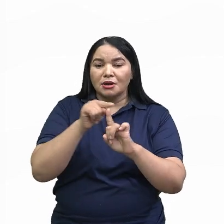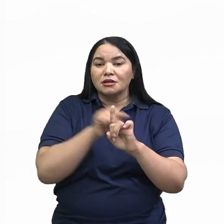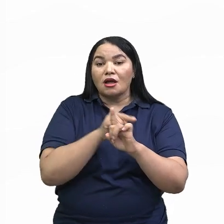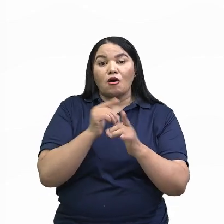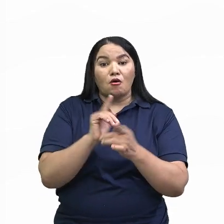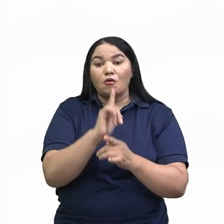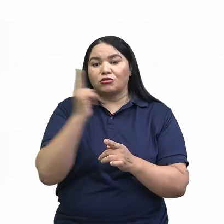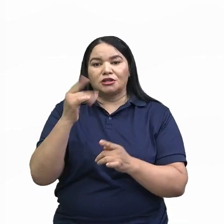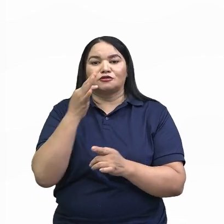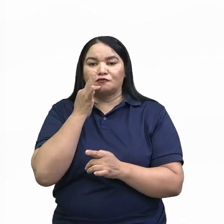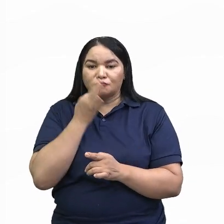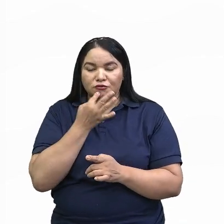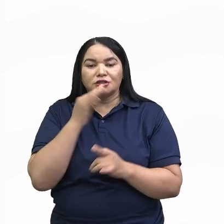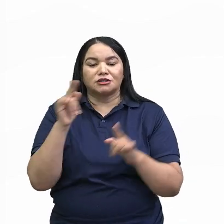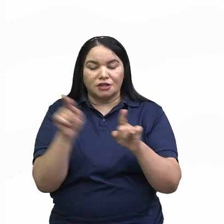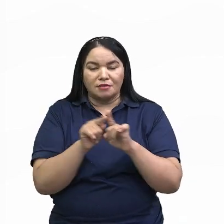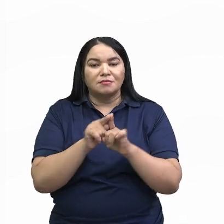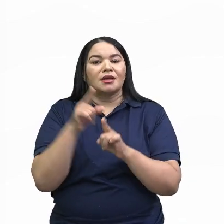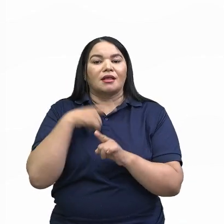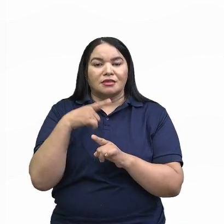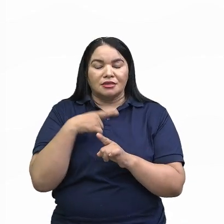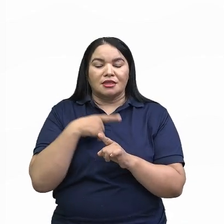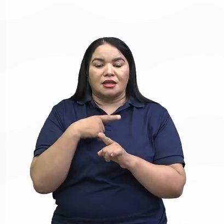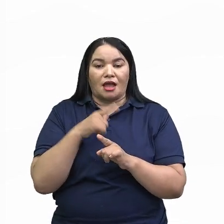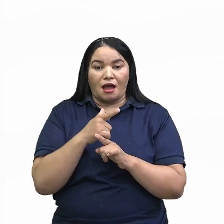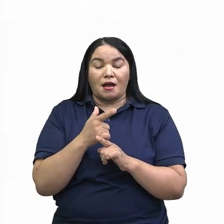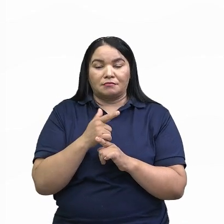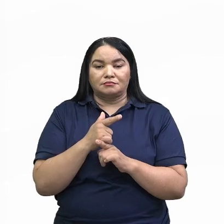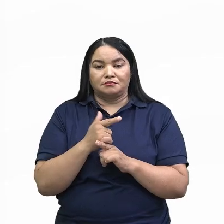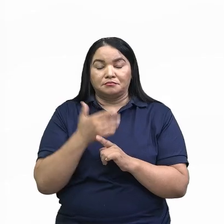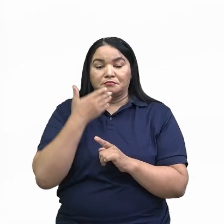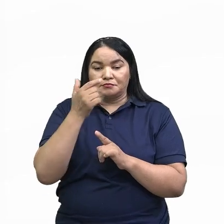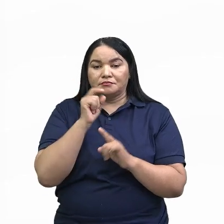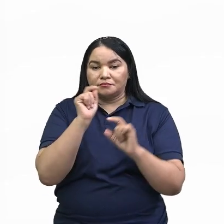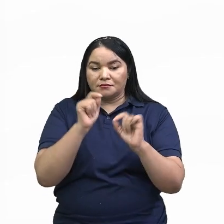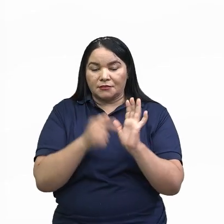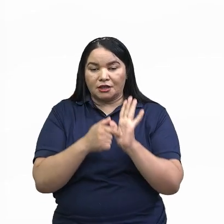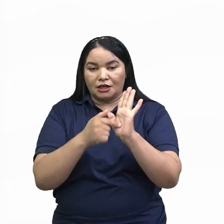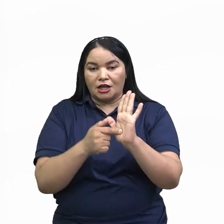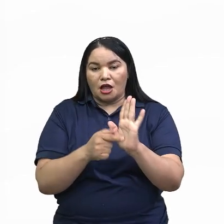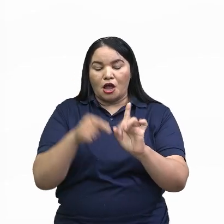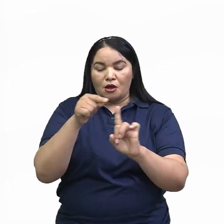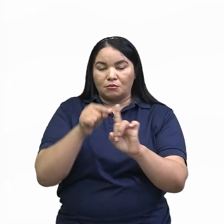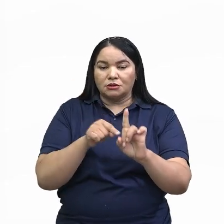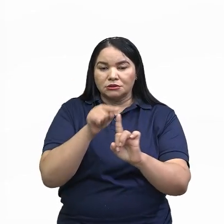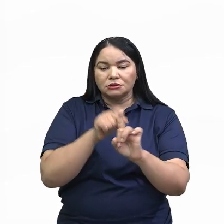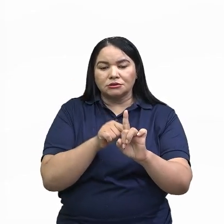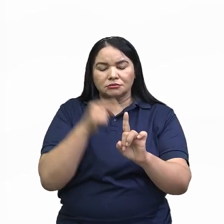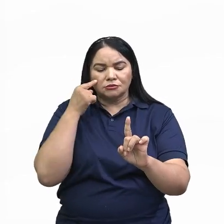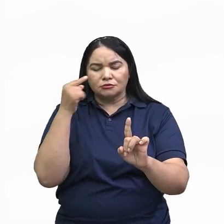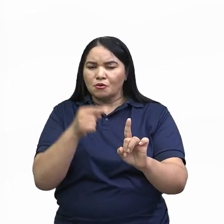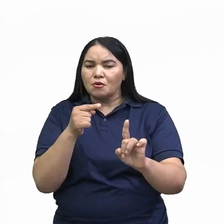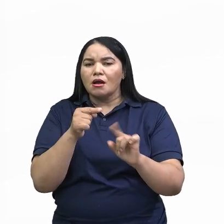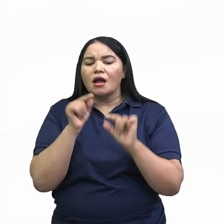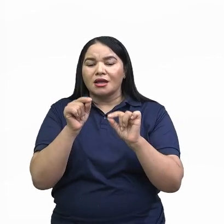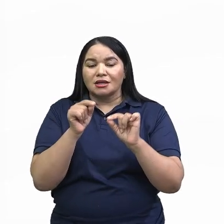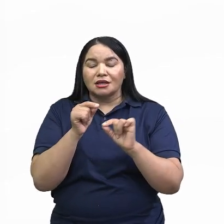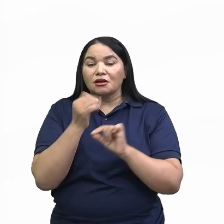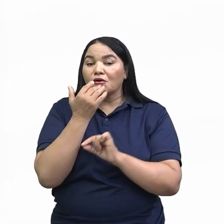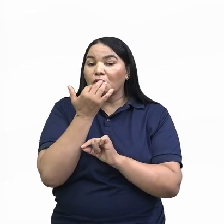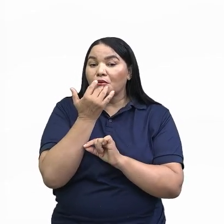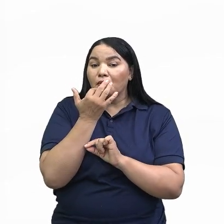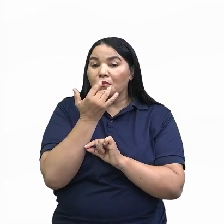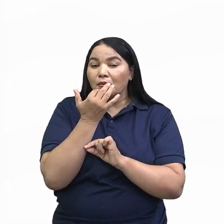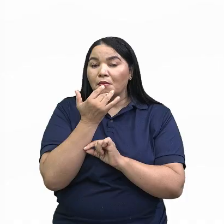frutas também. Mas o mais clássico, o exemplo mais clássico é o da banana, né? Então a gente encontra ali aquela banana com essa cor, né,